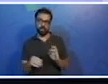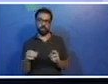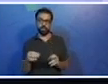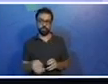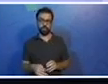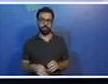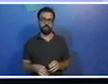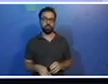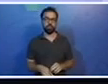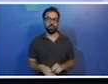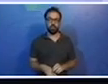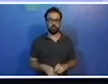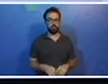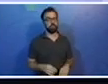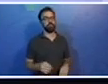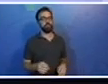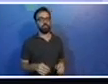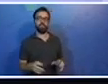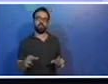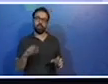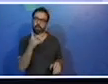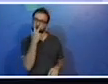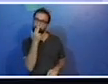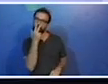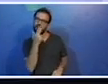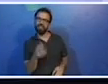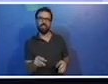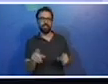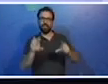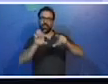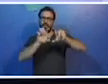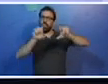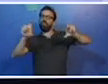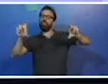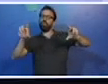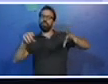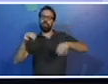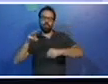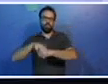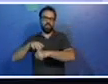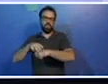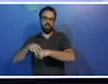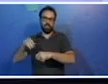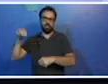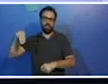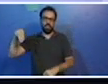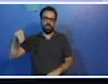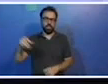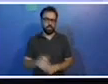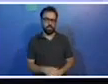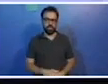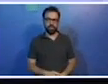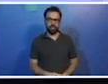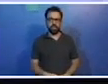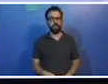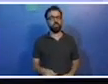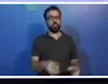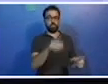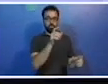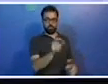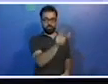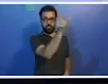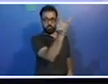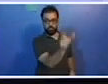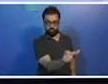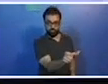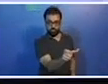fórmula matemática, só que aqui é uma fórmula linguística, beleza? Como é que é a formação? Sujeito, que